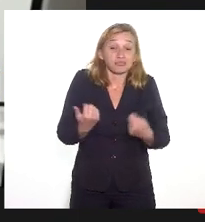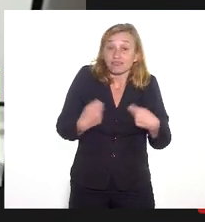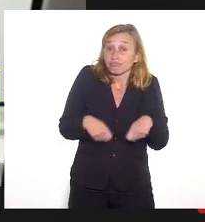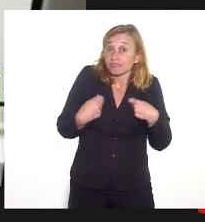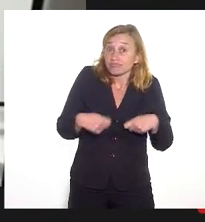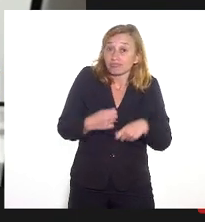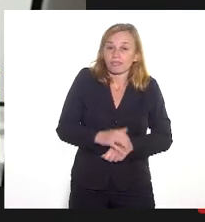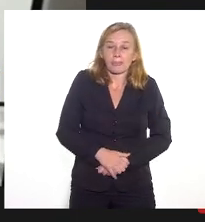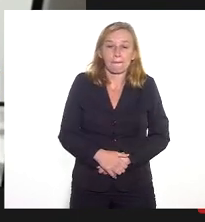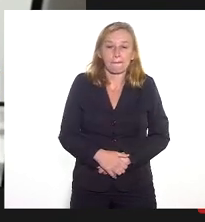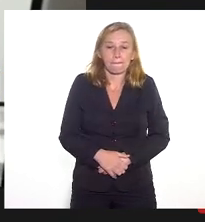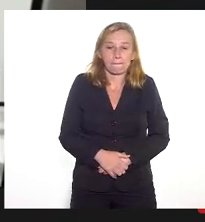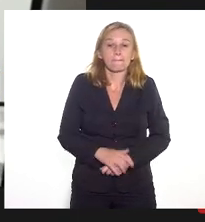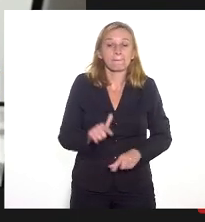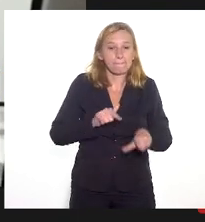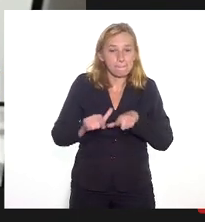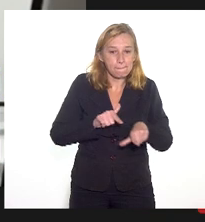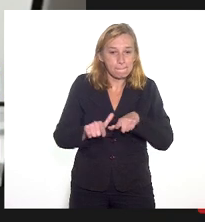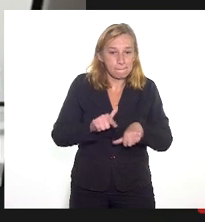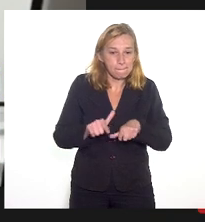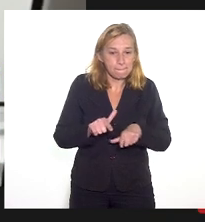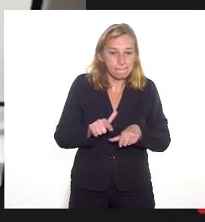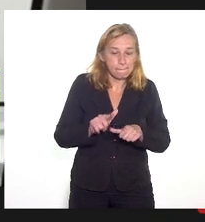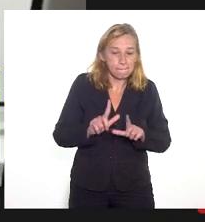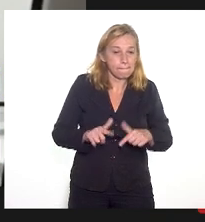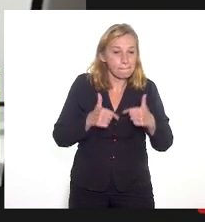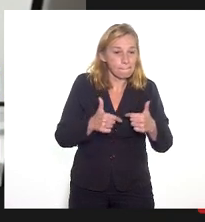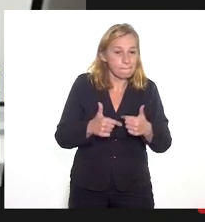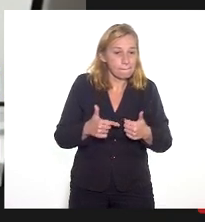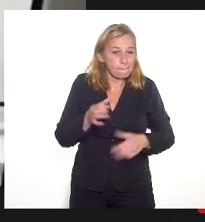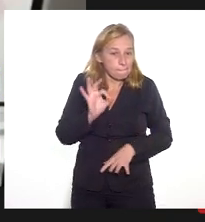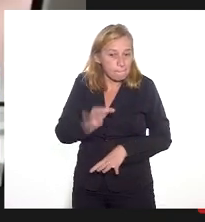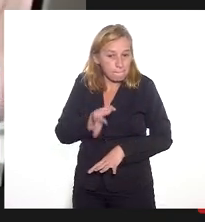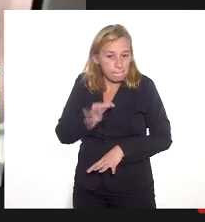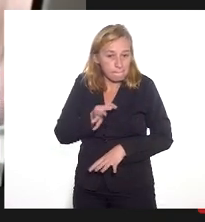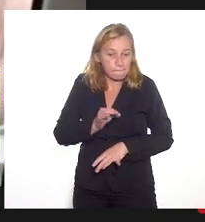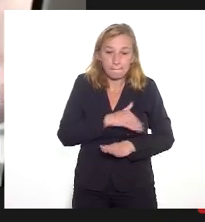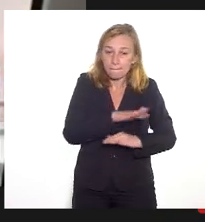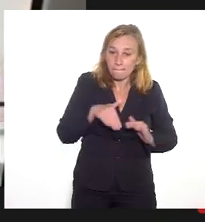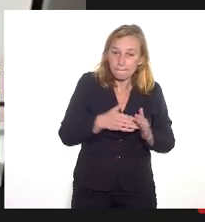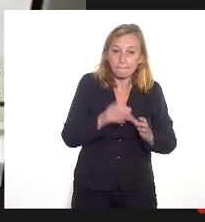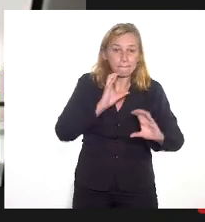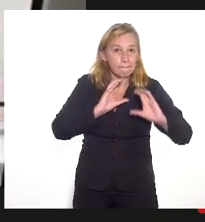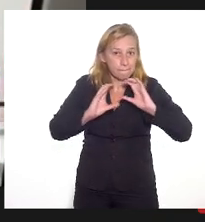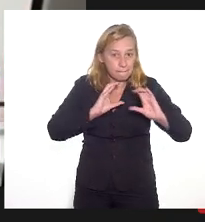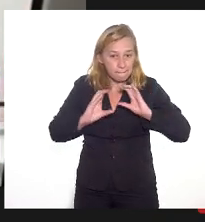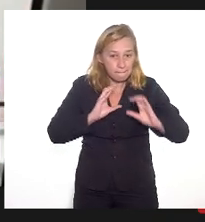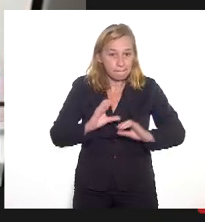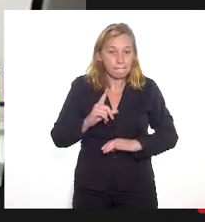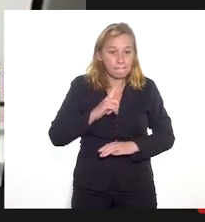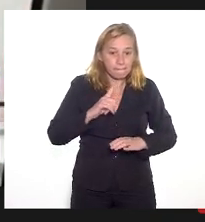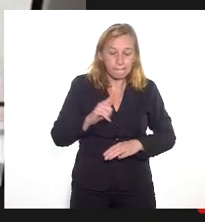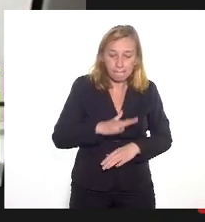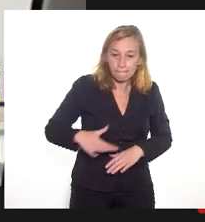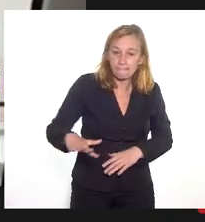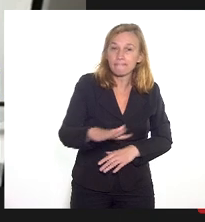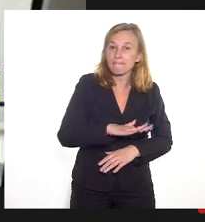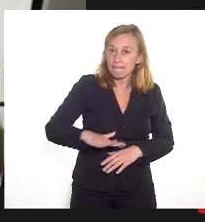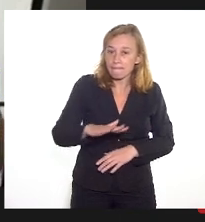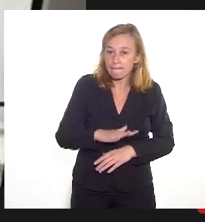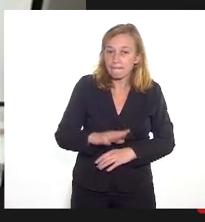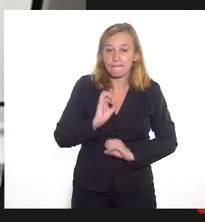de trabalhar formas de garantir que todos os comunicadores tenham seu espaço. A questão